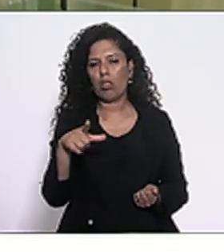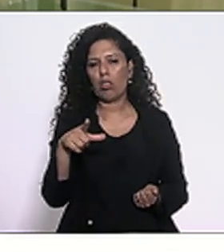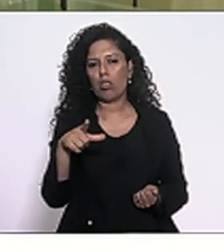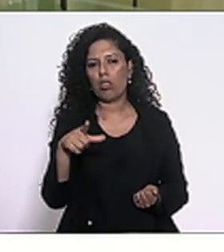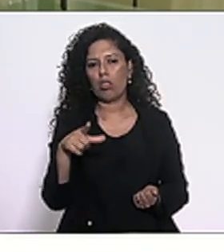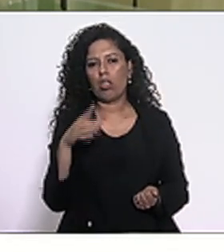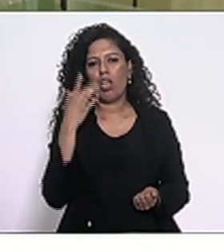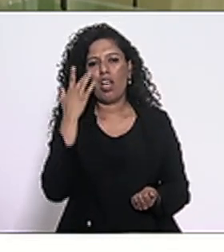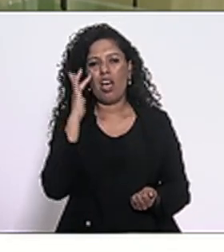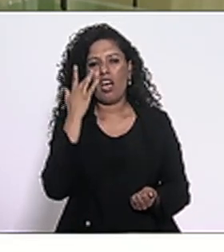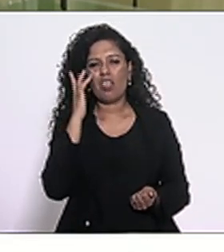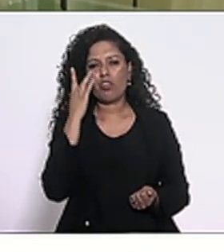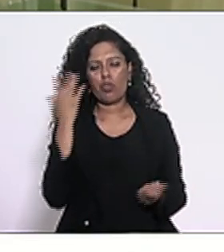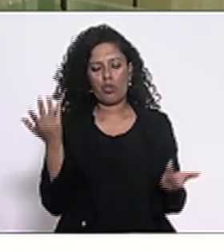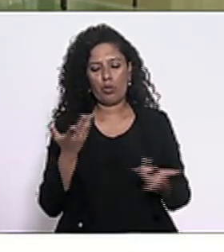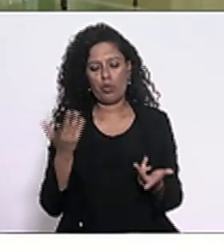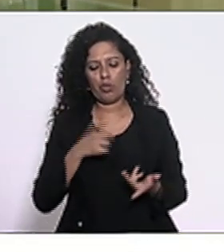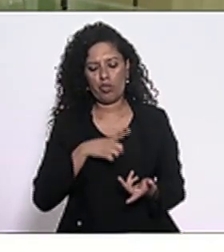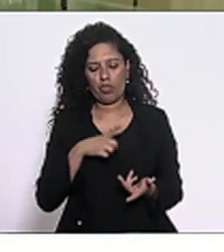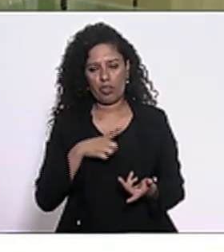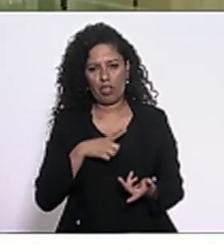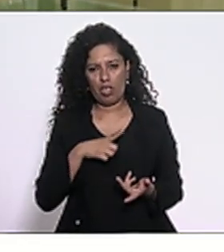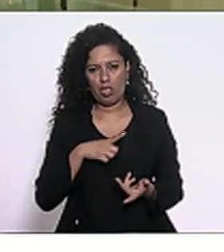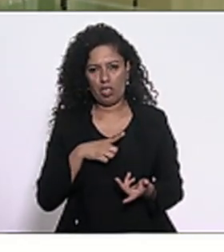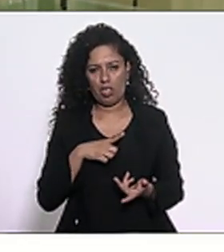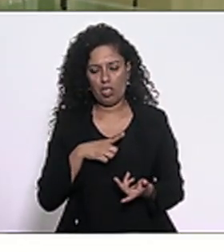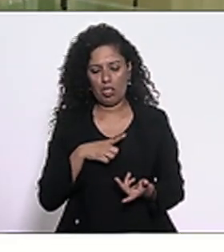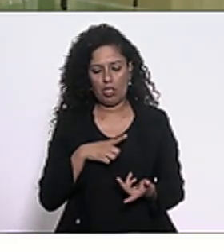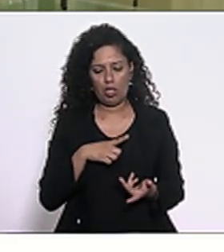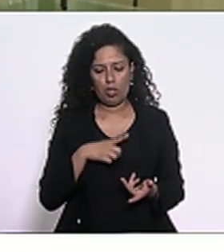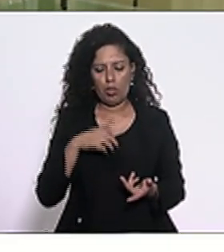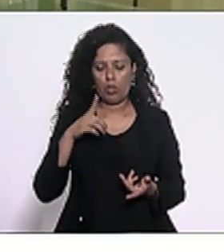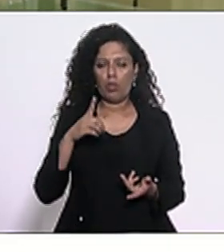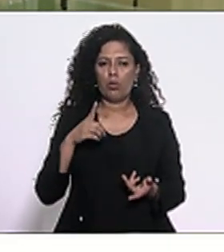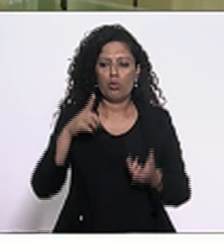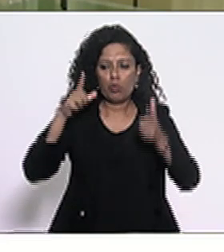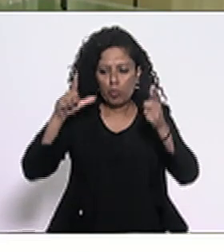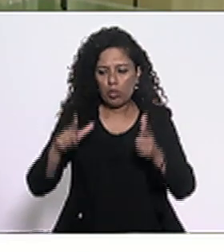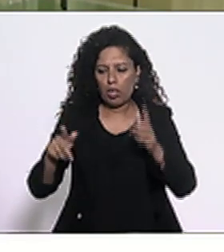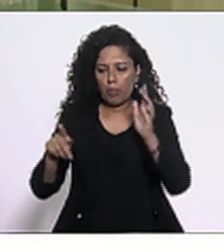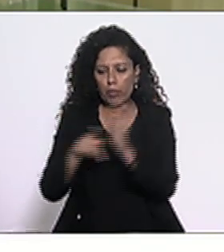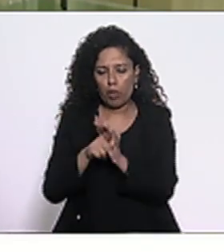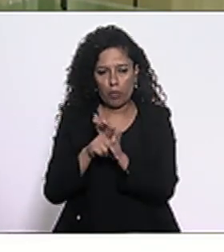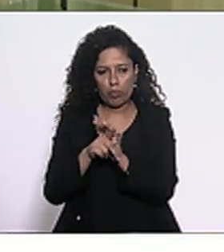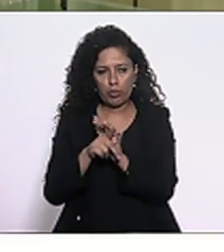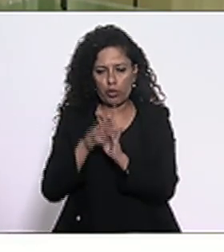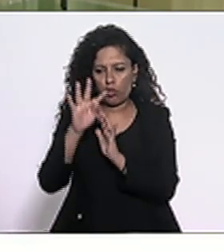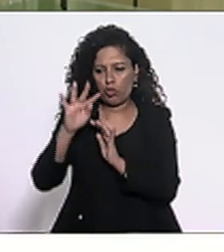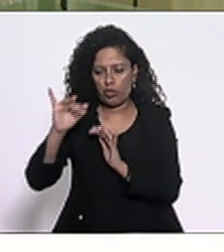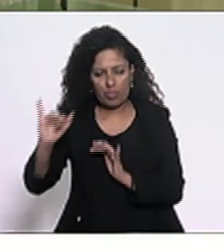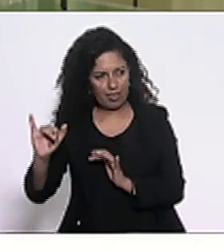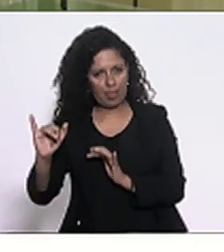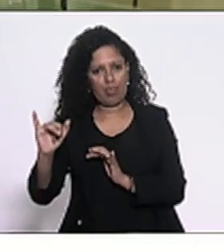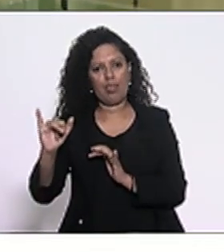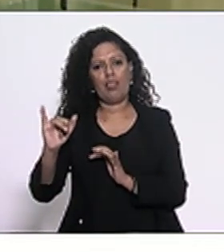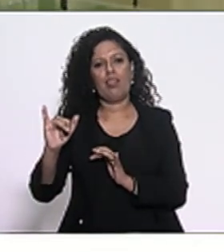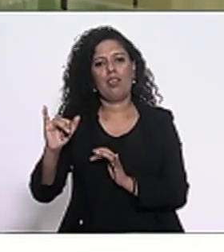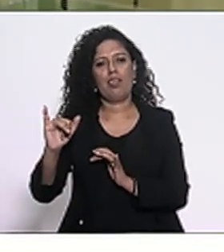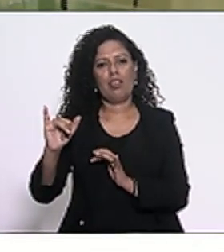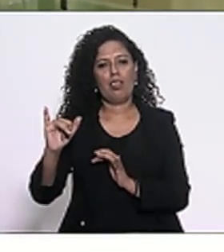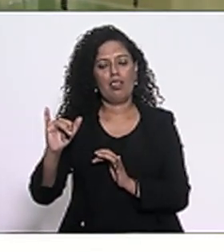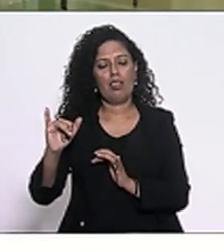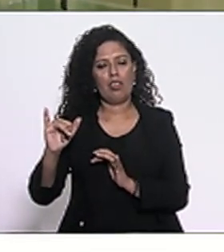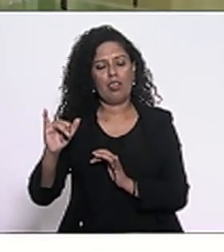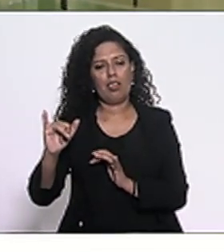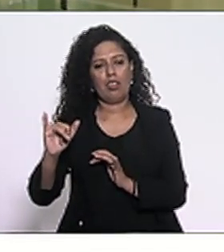hoje tem o data center do Proderj, fica no 6CC, se eu não me engano, né? E realmente o fato de não ter uma